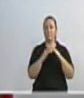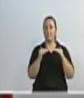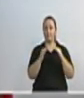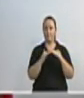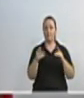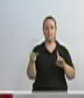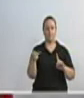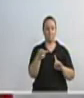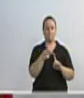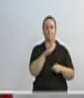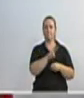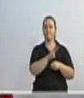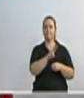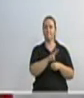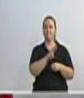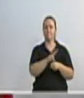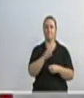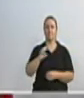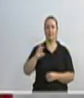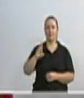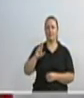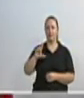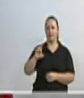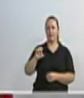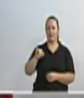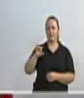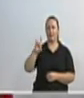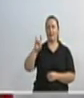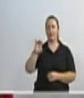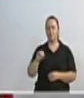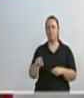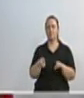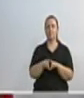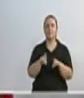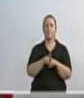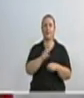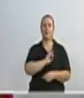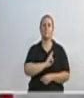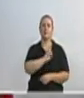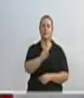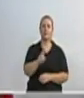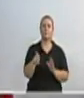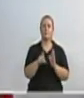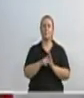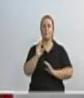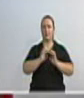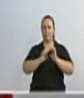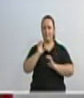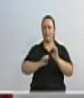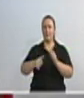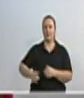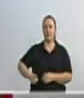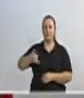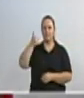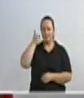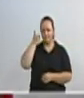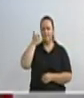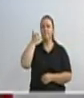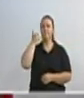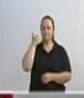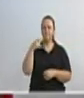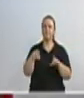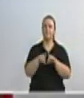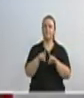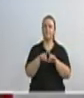do consumidor, o Erled, o Aétios, os representantes das empresas de telefonia e também os representantes também